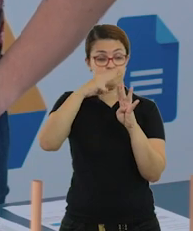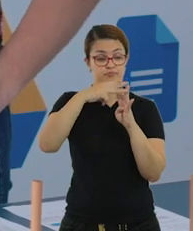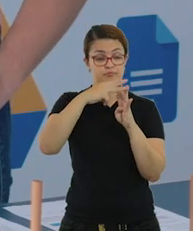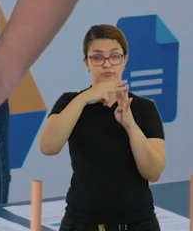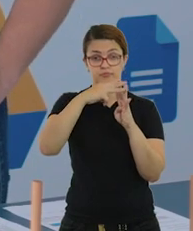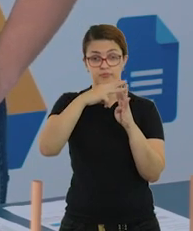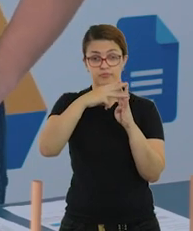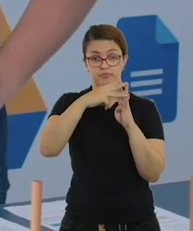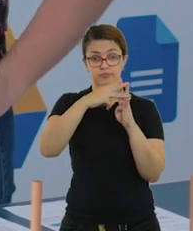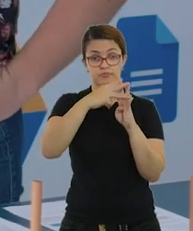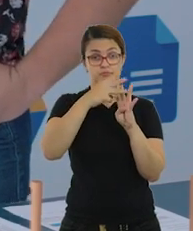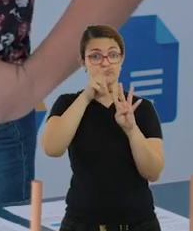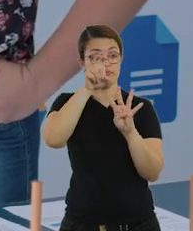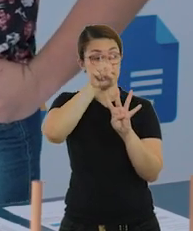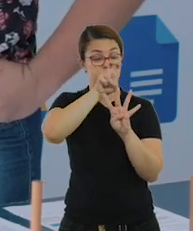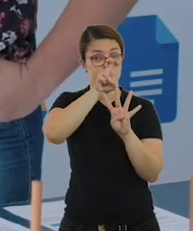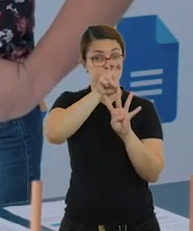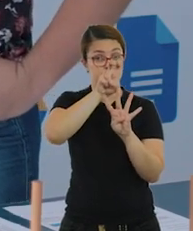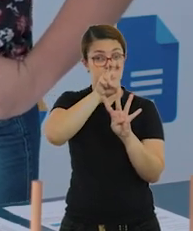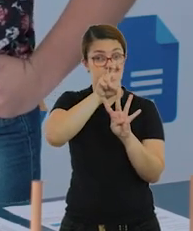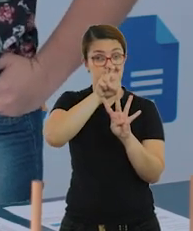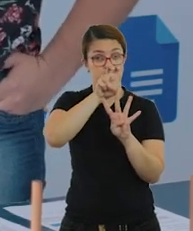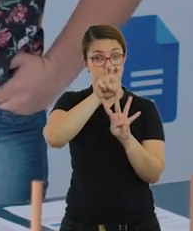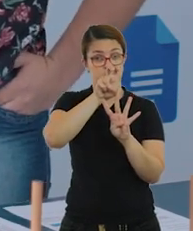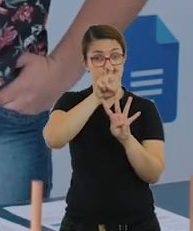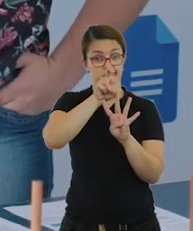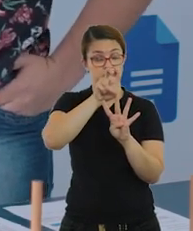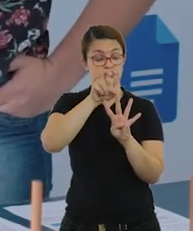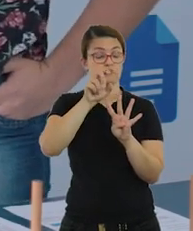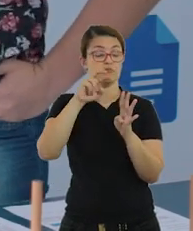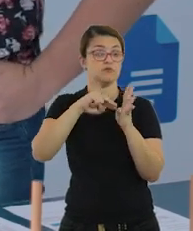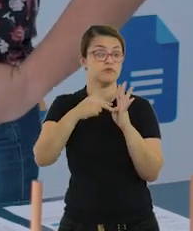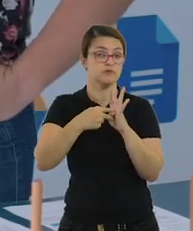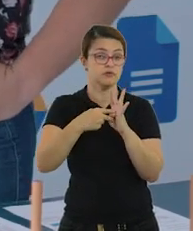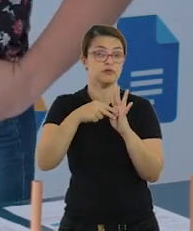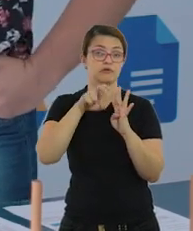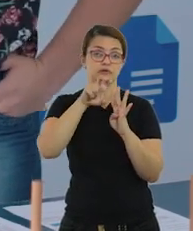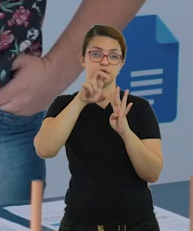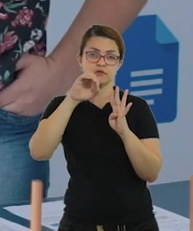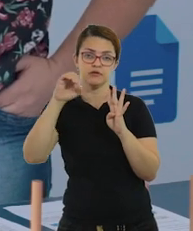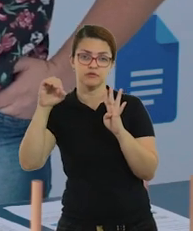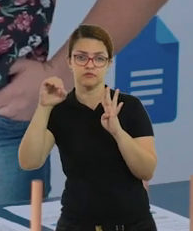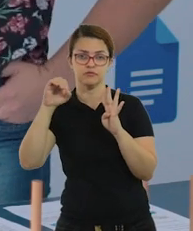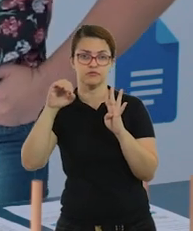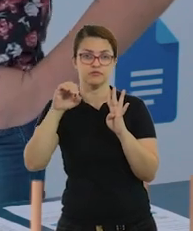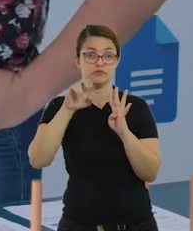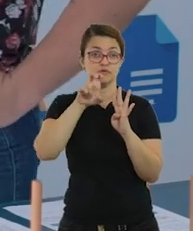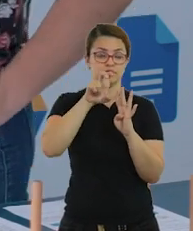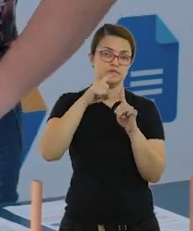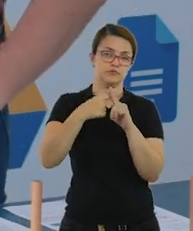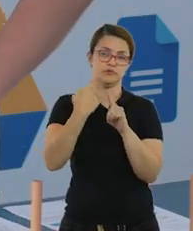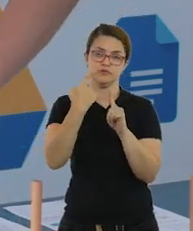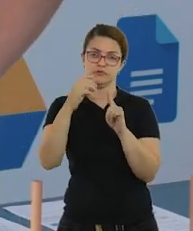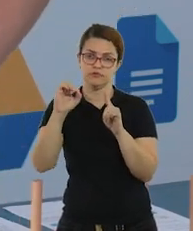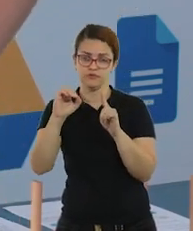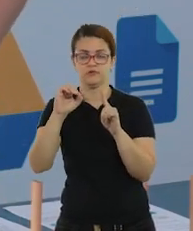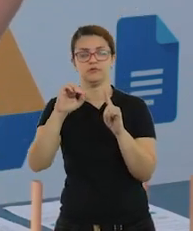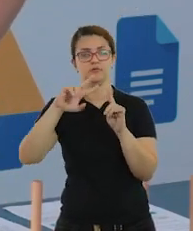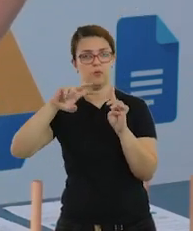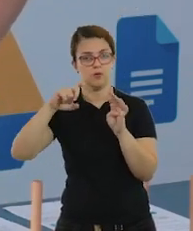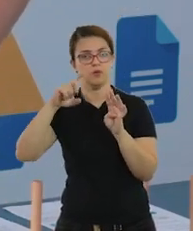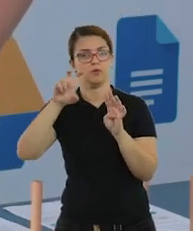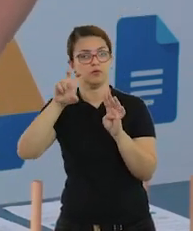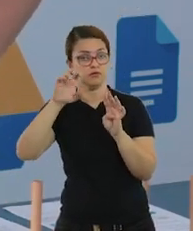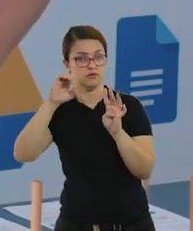que é a da centena, eu tenho o número 5, que significa que é 500. 5 vezes o 100, 500. Na